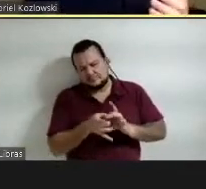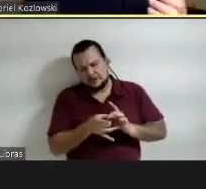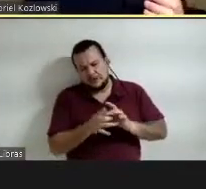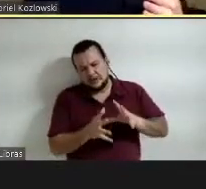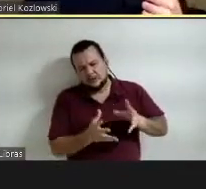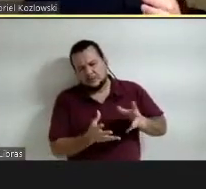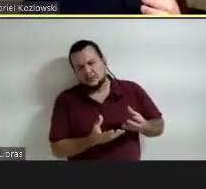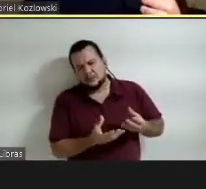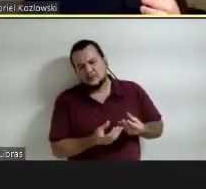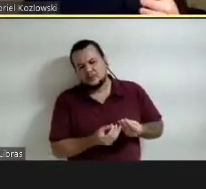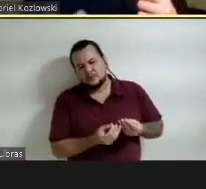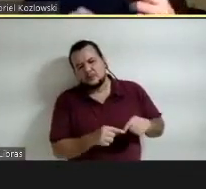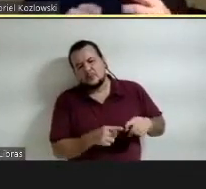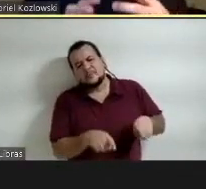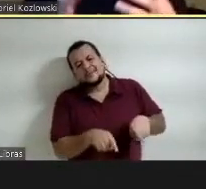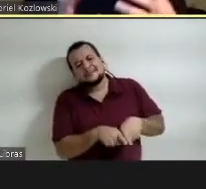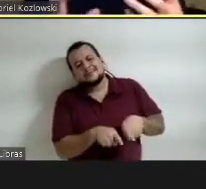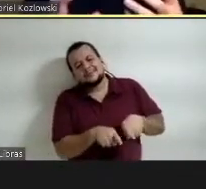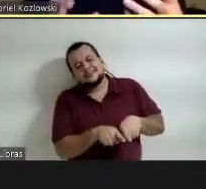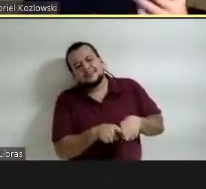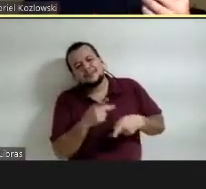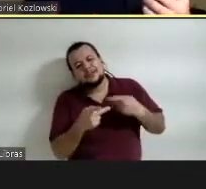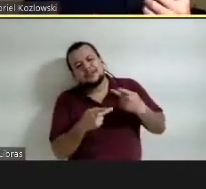também de pensar o Brasil